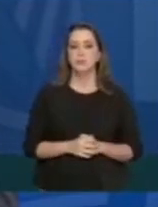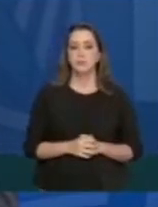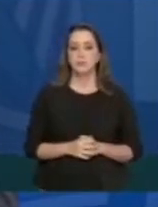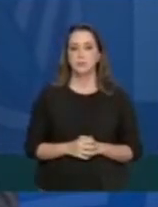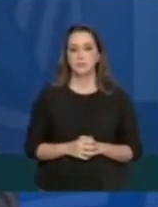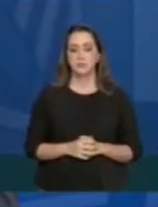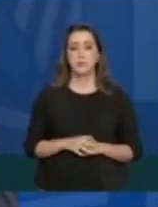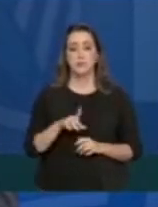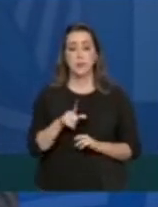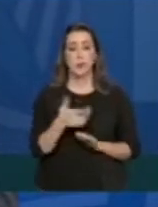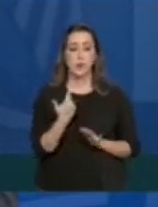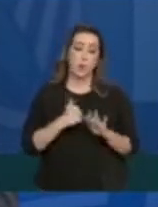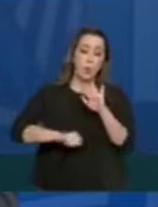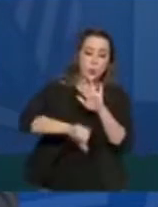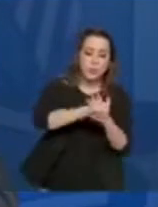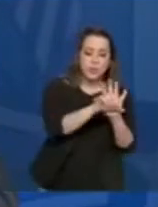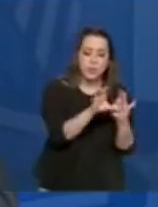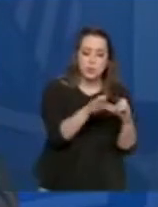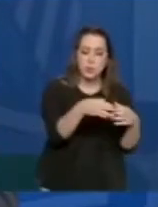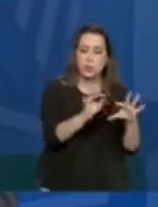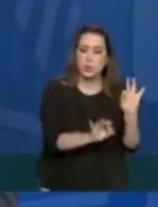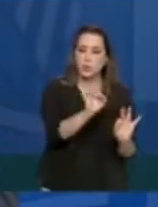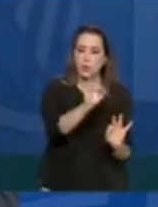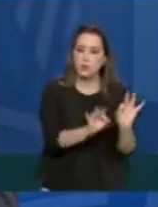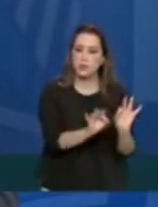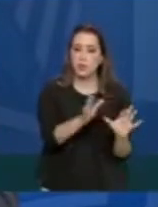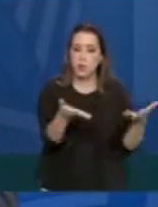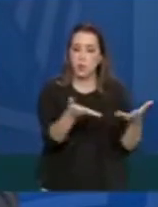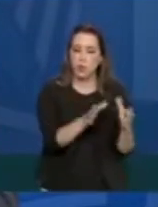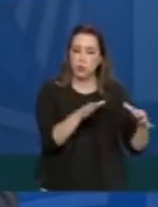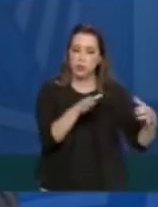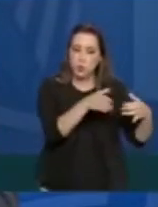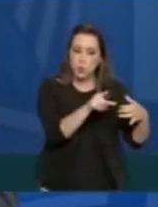A criminalidade organizada hoje atua em rede.